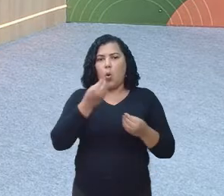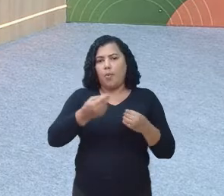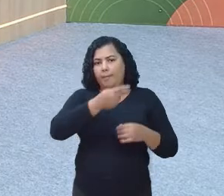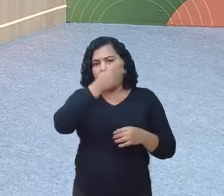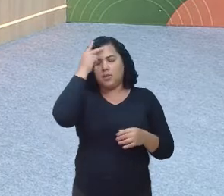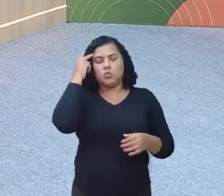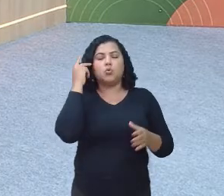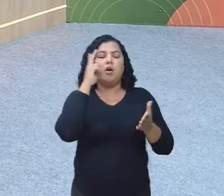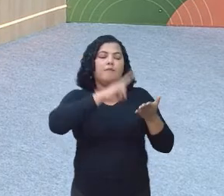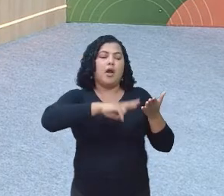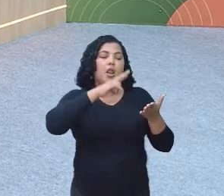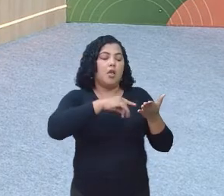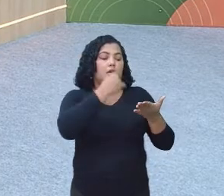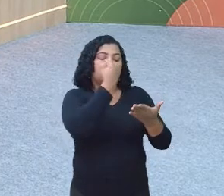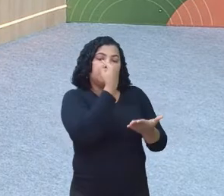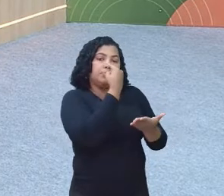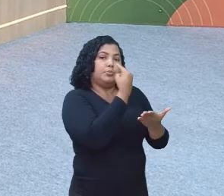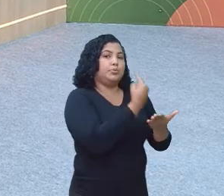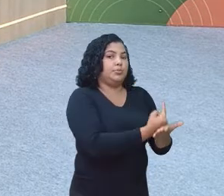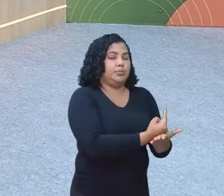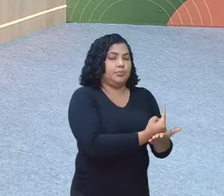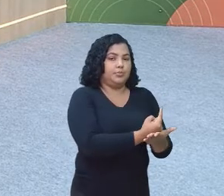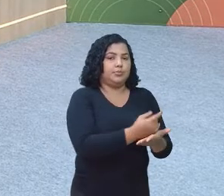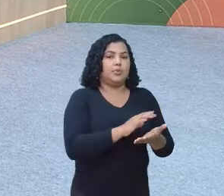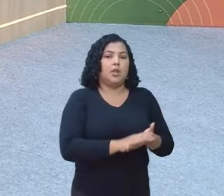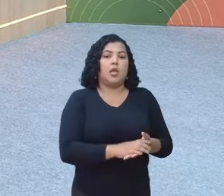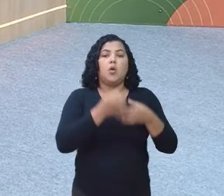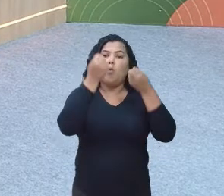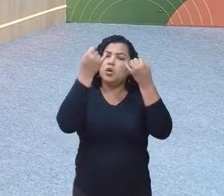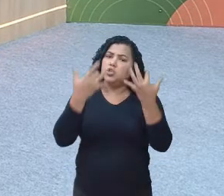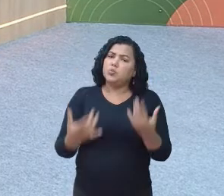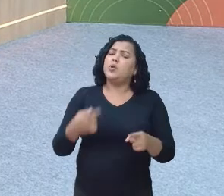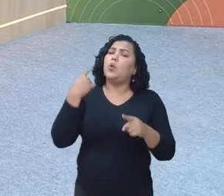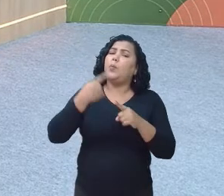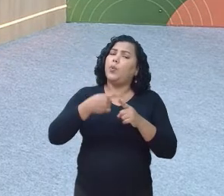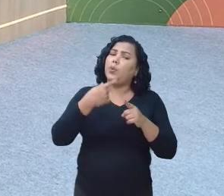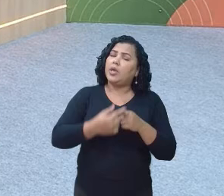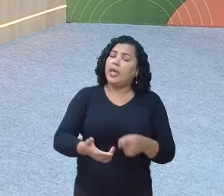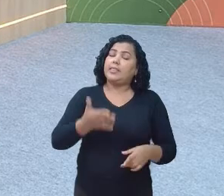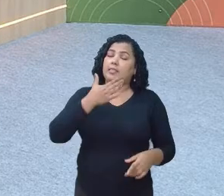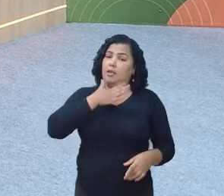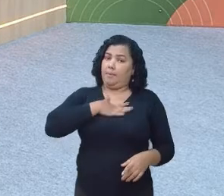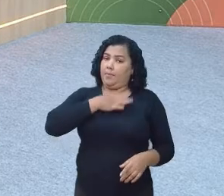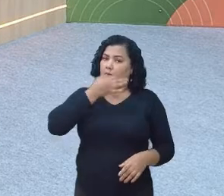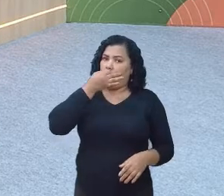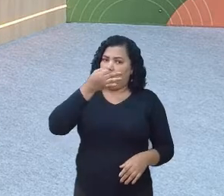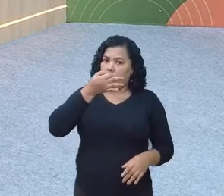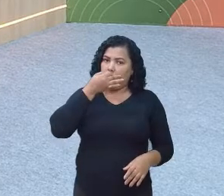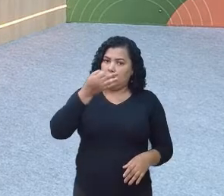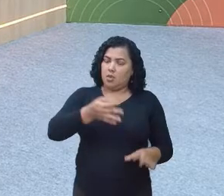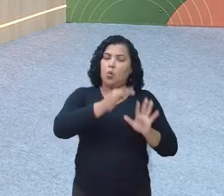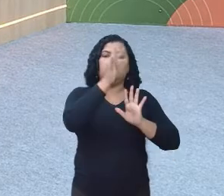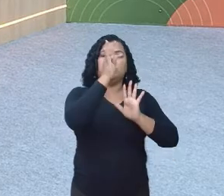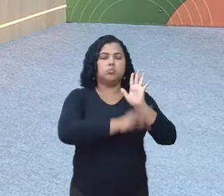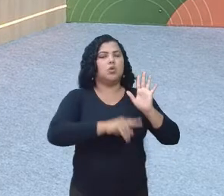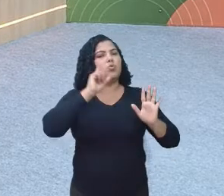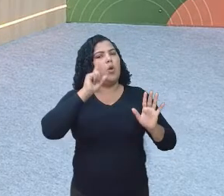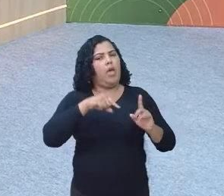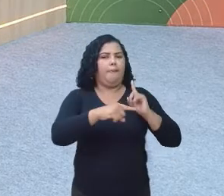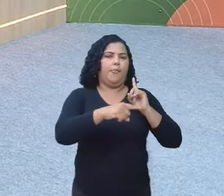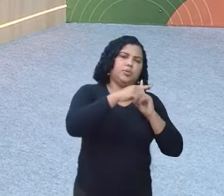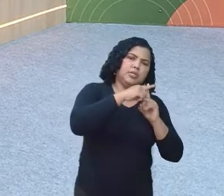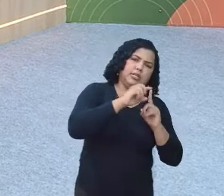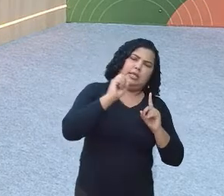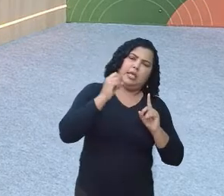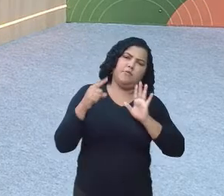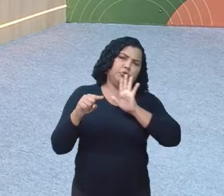para um determinado tema que eu considero relevante e eu digo por que, no meu ponto de vista, ele é sim positivo,